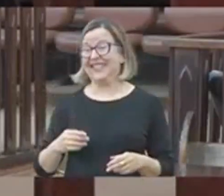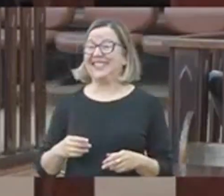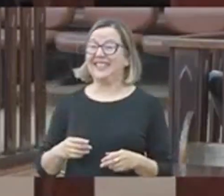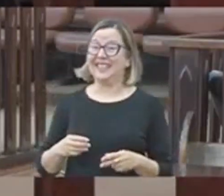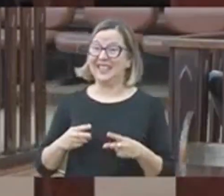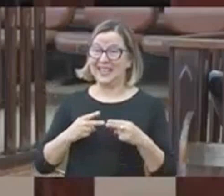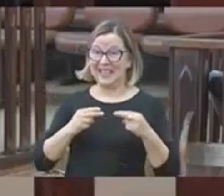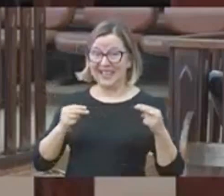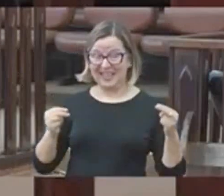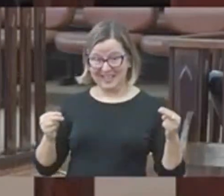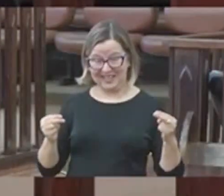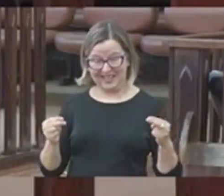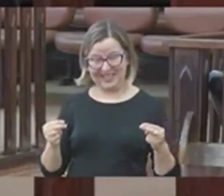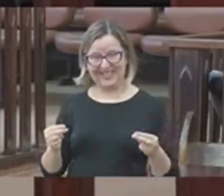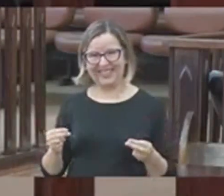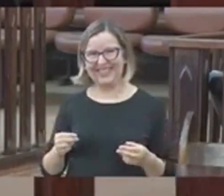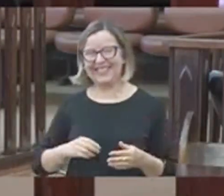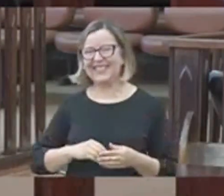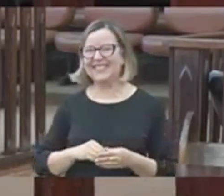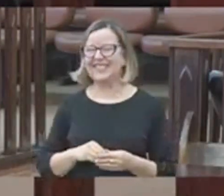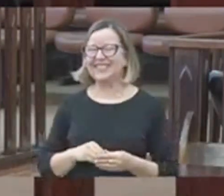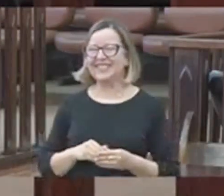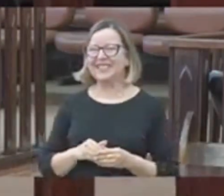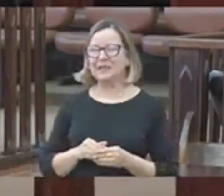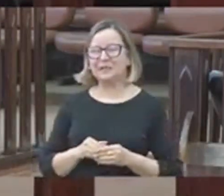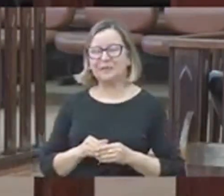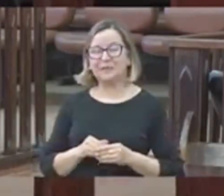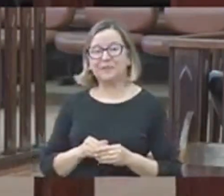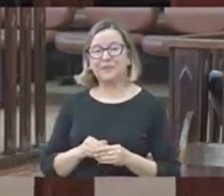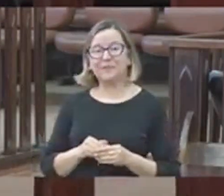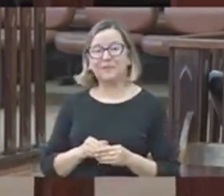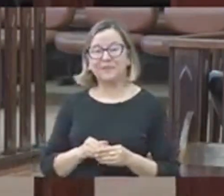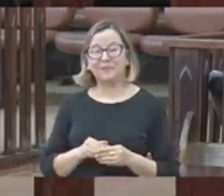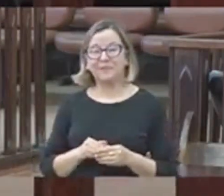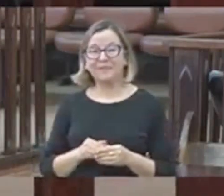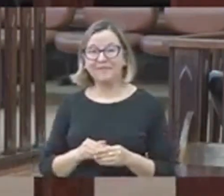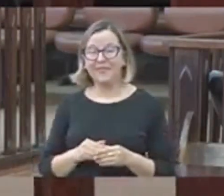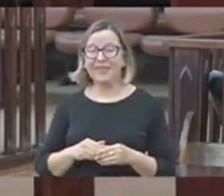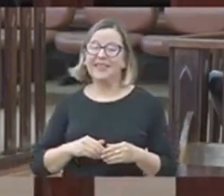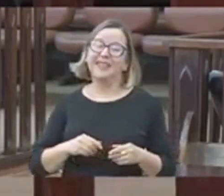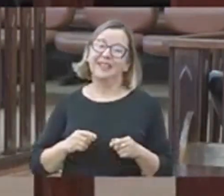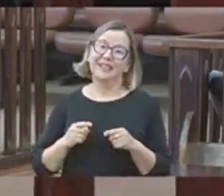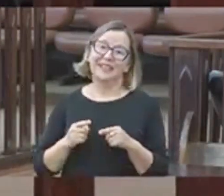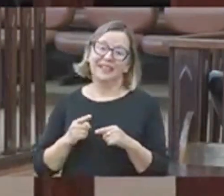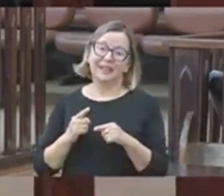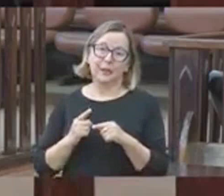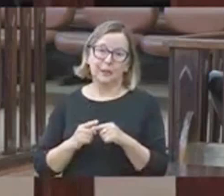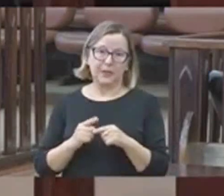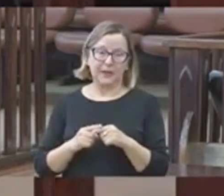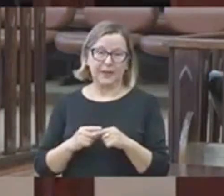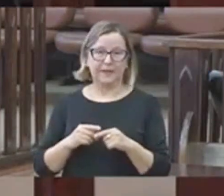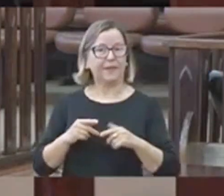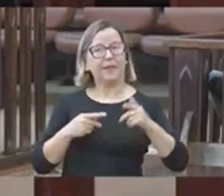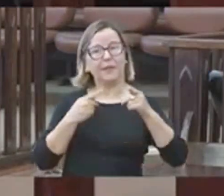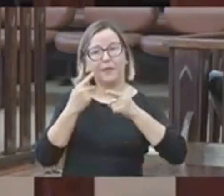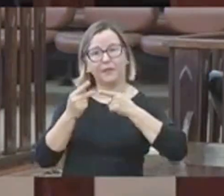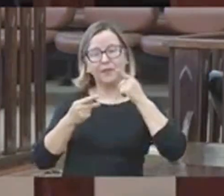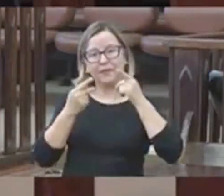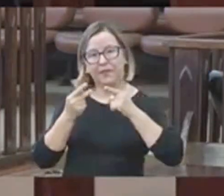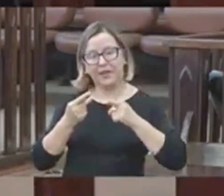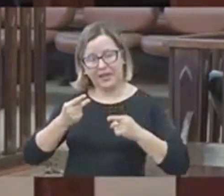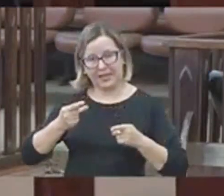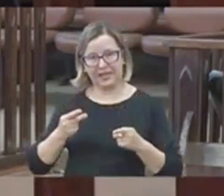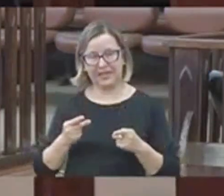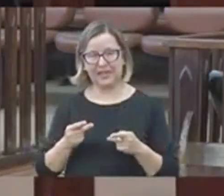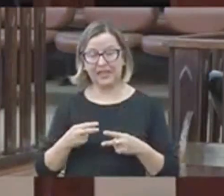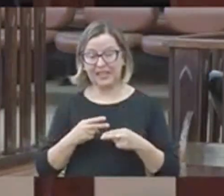da família, assunto que mexe com a nossa essência, com a nossa atitude, a minha atitude como pai,